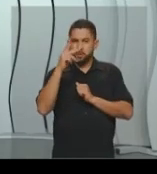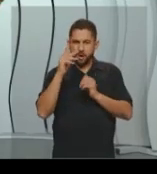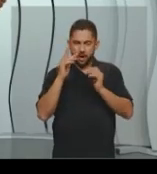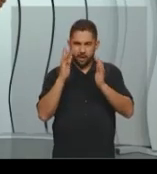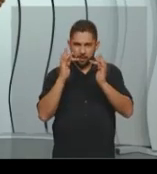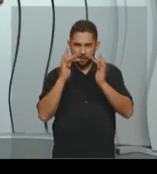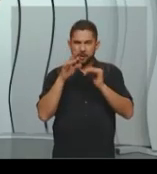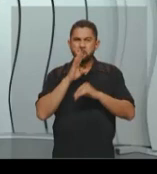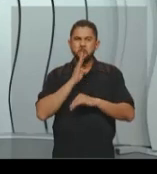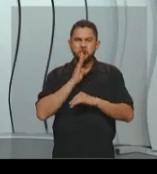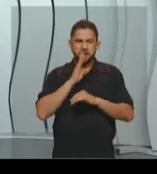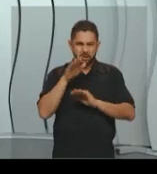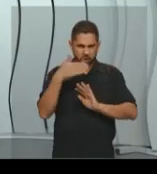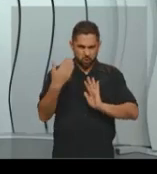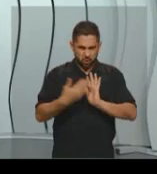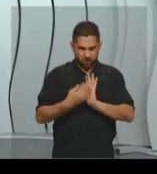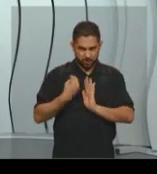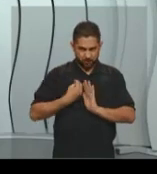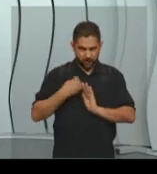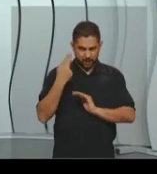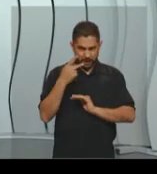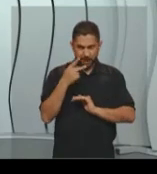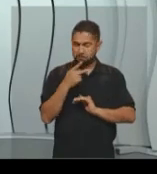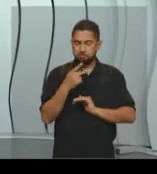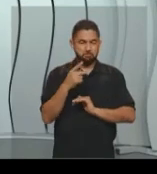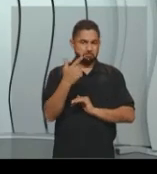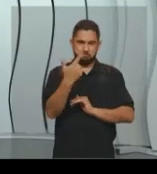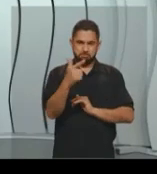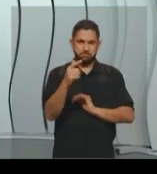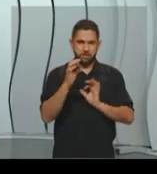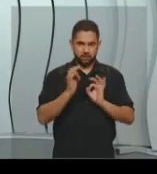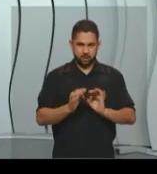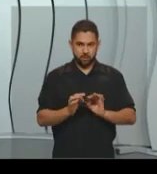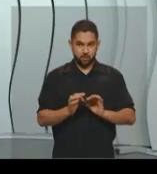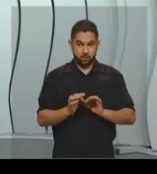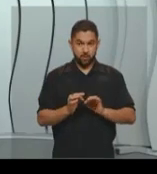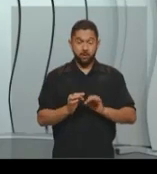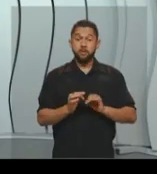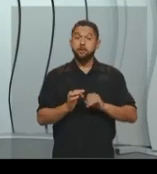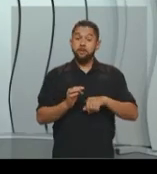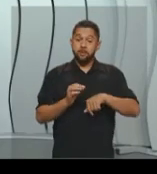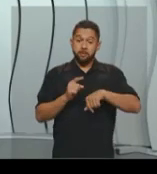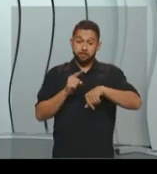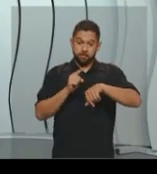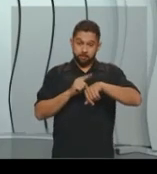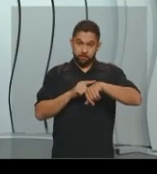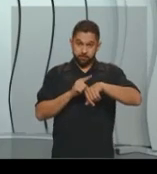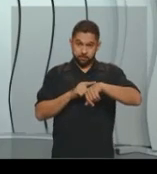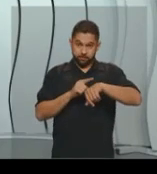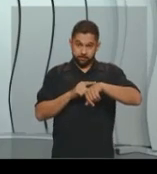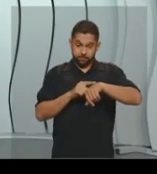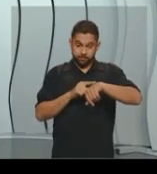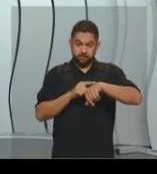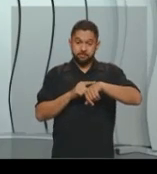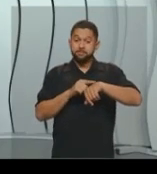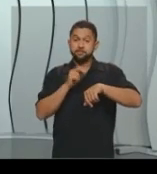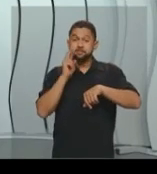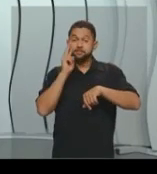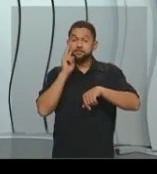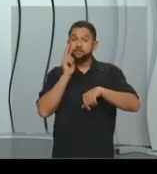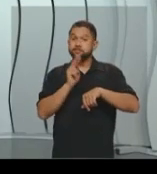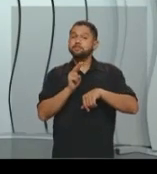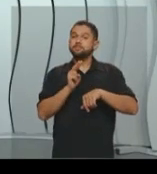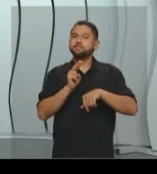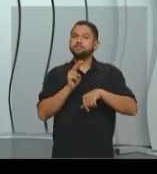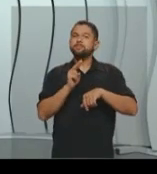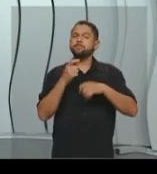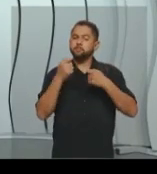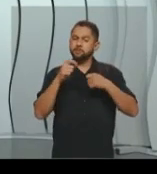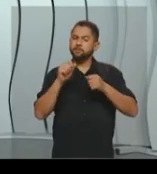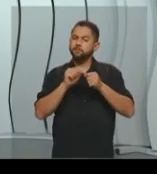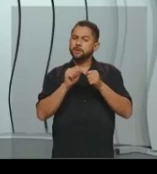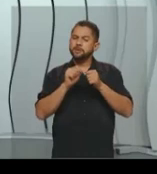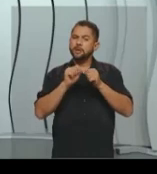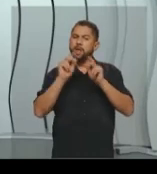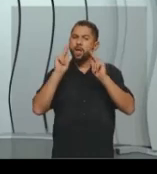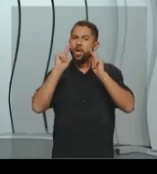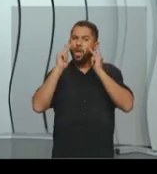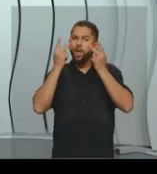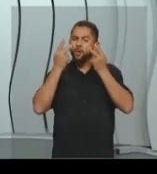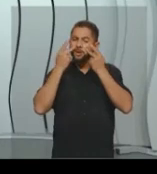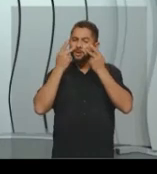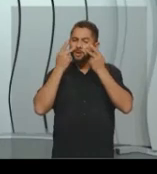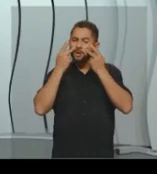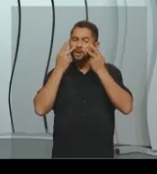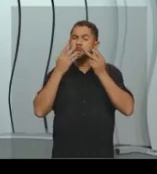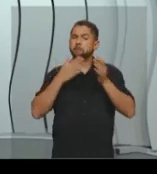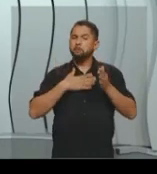antessala do conhecimento é o reconhecimento da própria ignorância. Por isso que Sócrates produzia esse choque nas